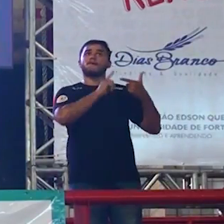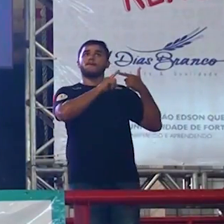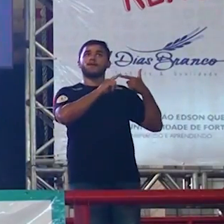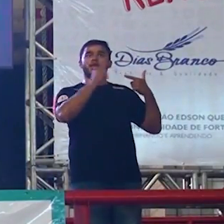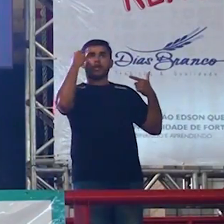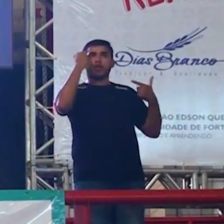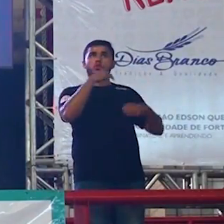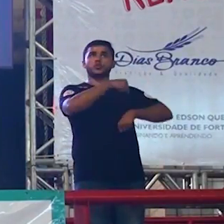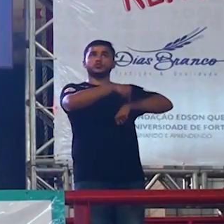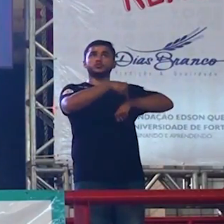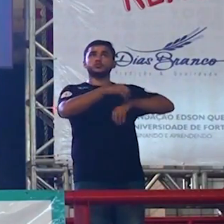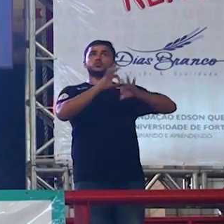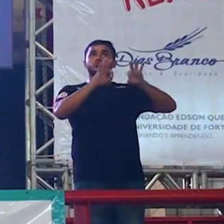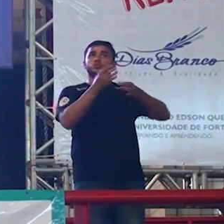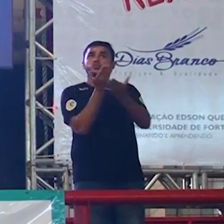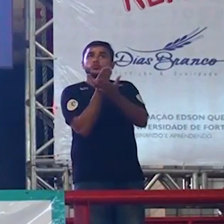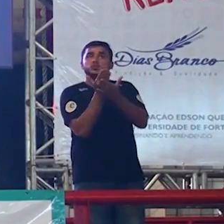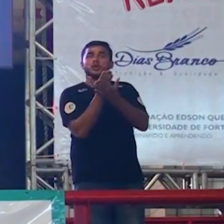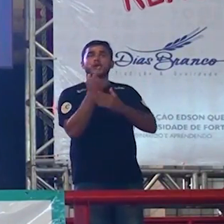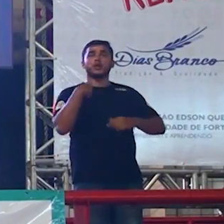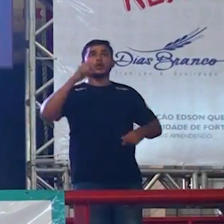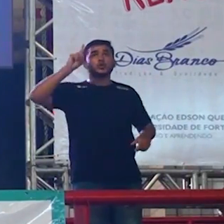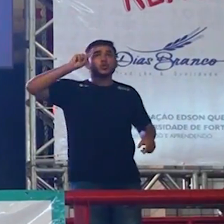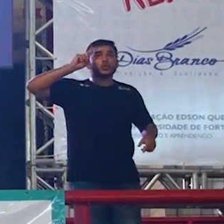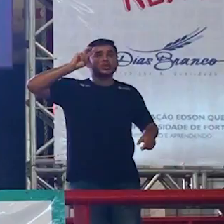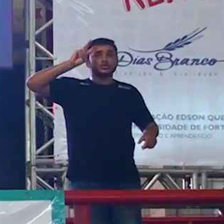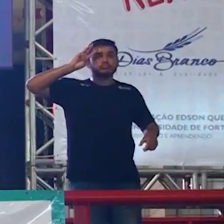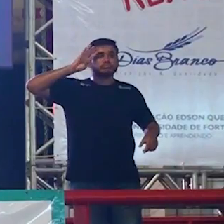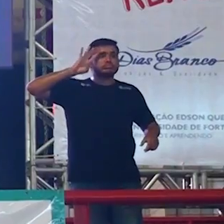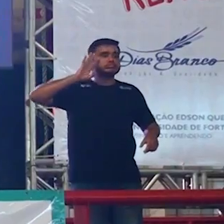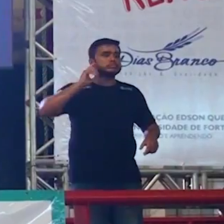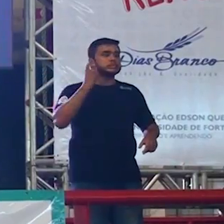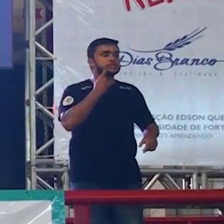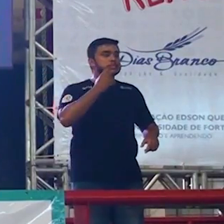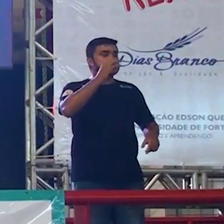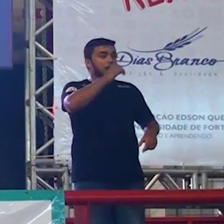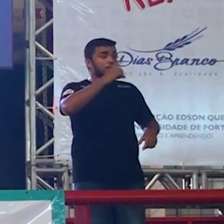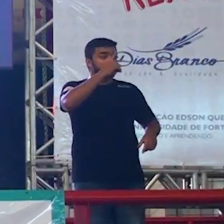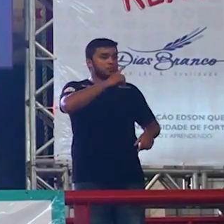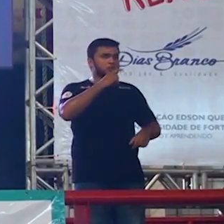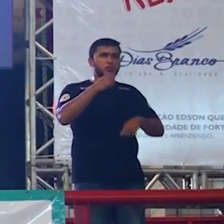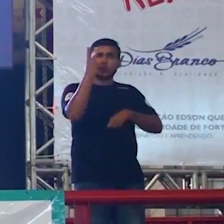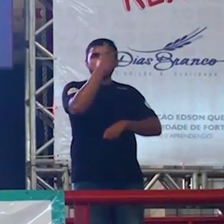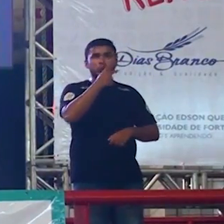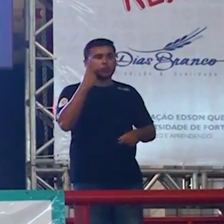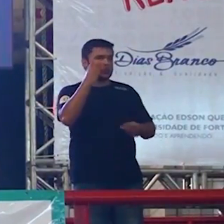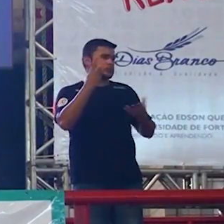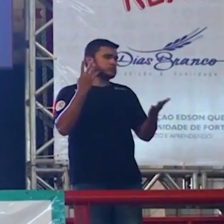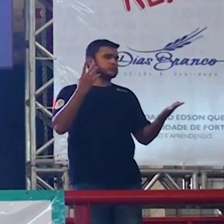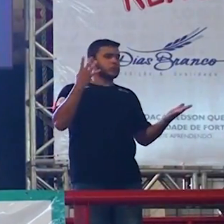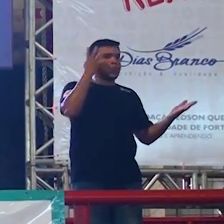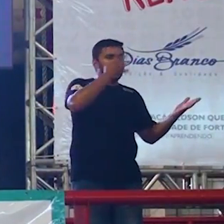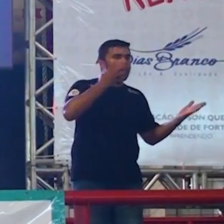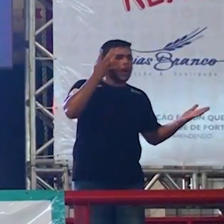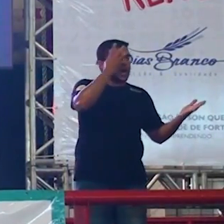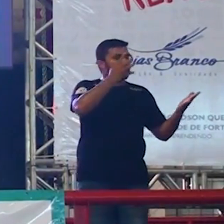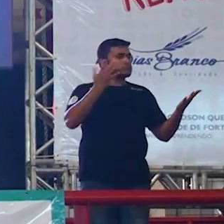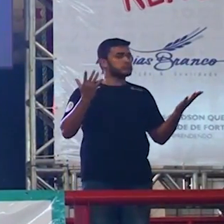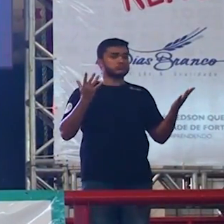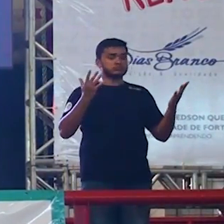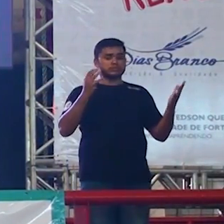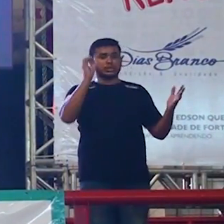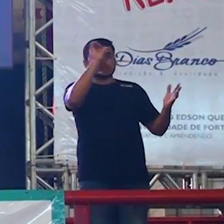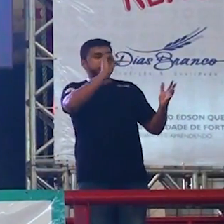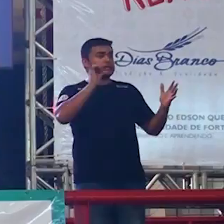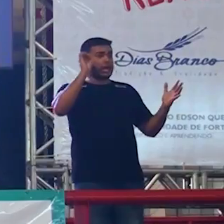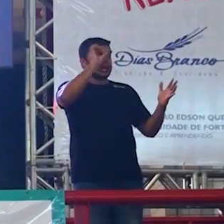horário de estudo para que todo dia eu estude, sei lá, de acordo com a sua disponibilidade. 2 horas por dia, 4 horas por dia, 6